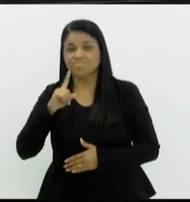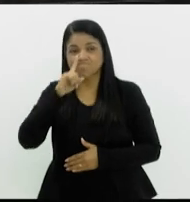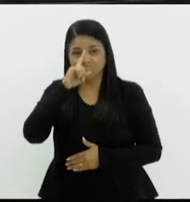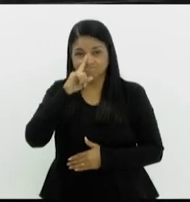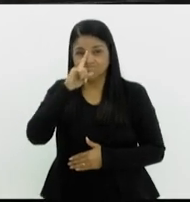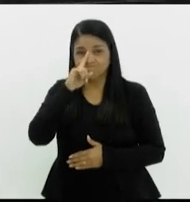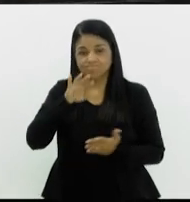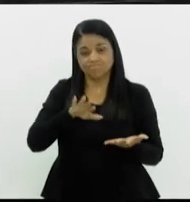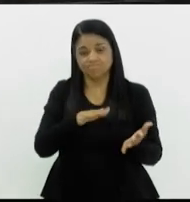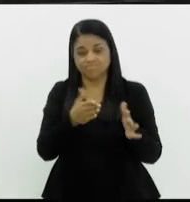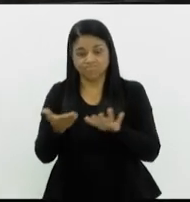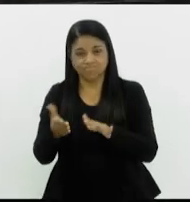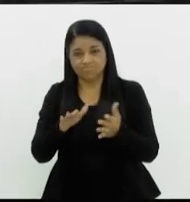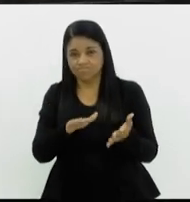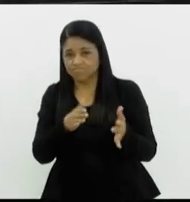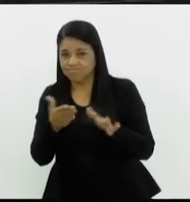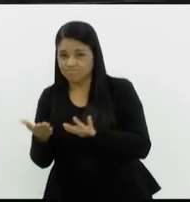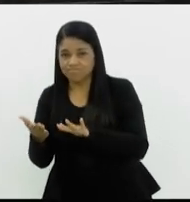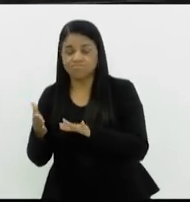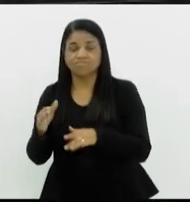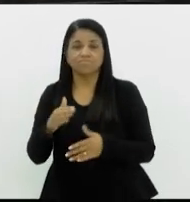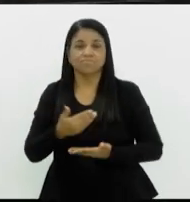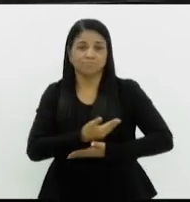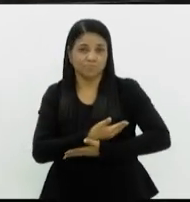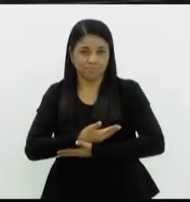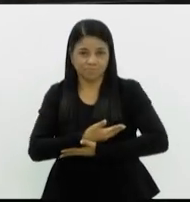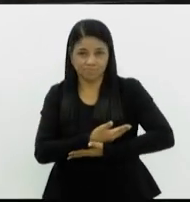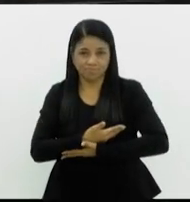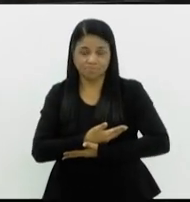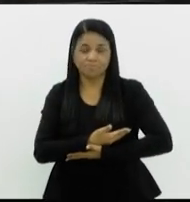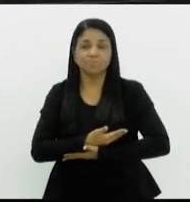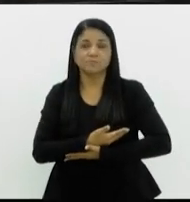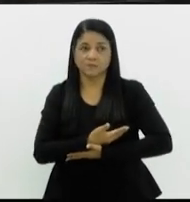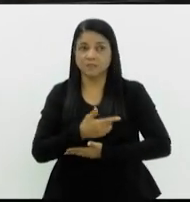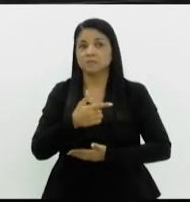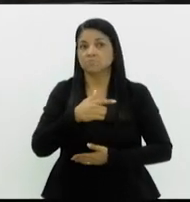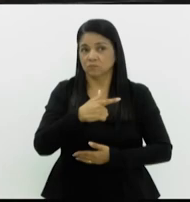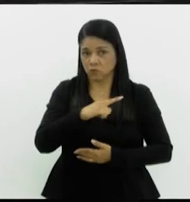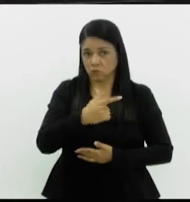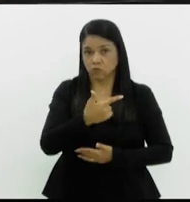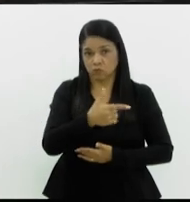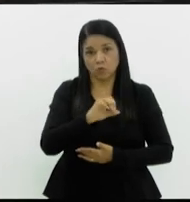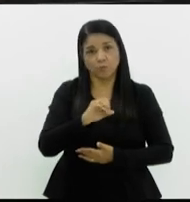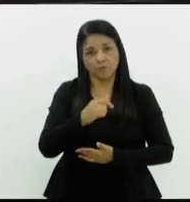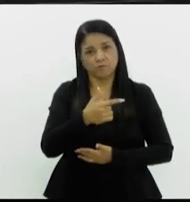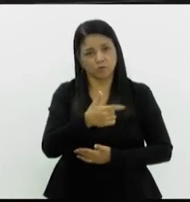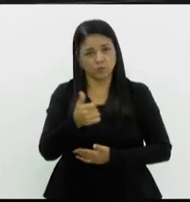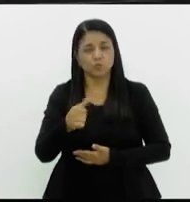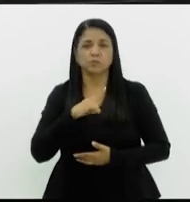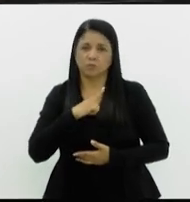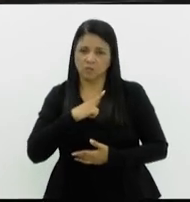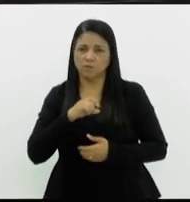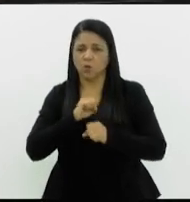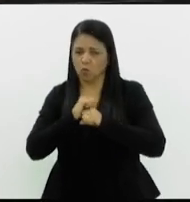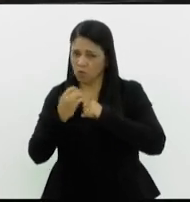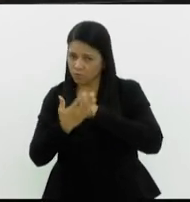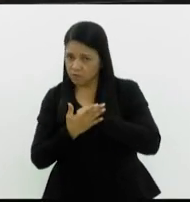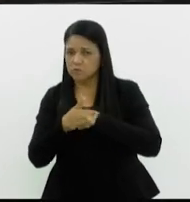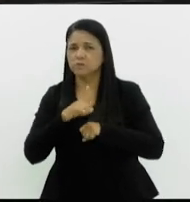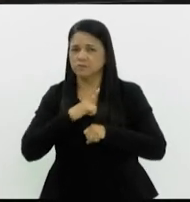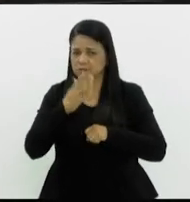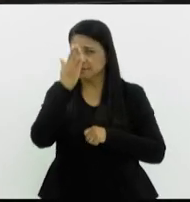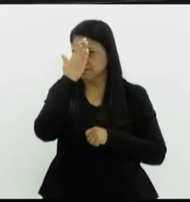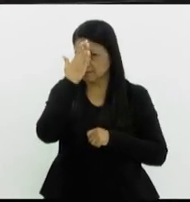de mortalidade materna em um pico em 2021. Claro, a gente pode lembrar que teve Covid-19, toda